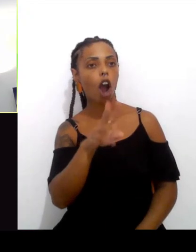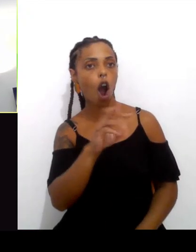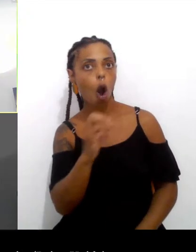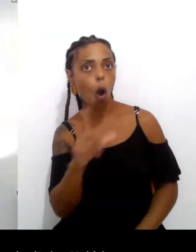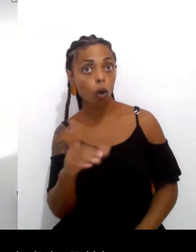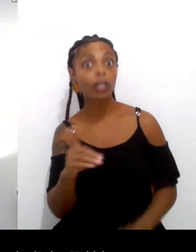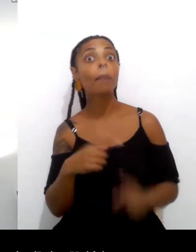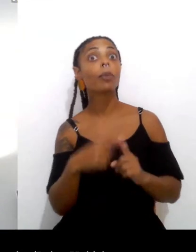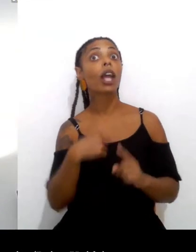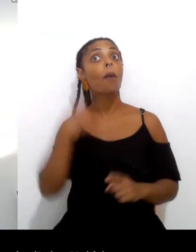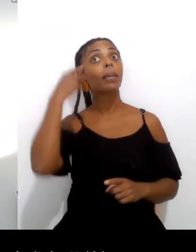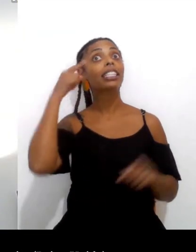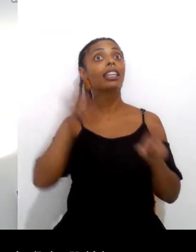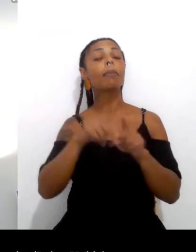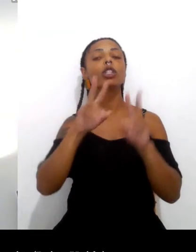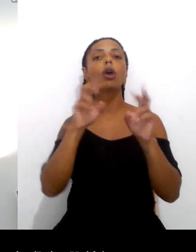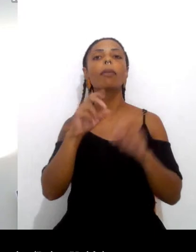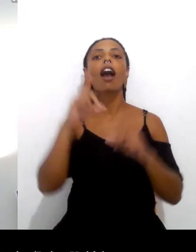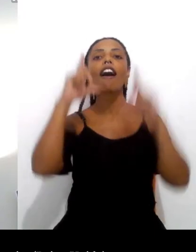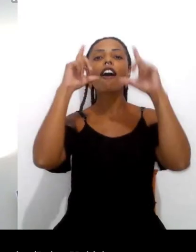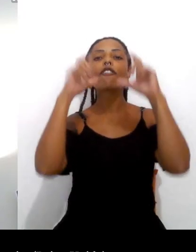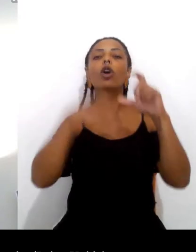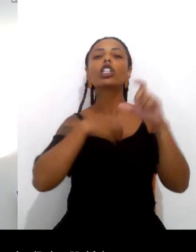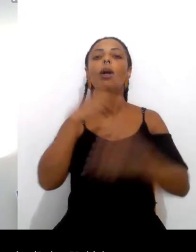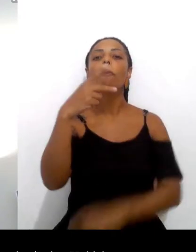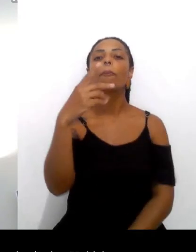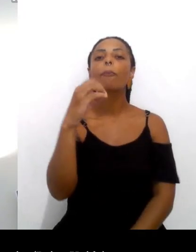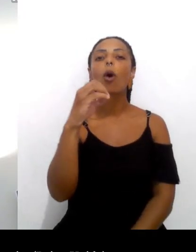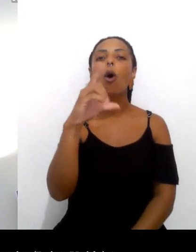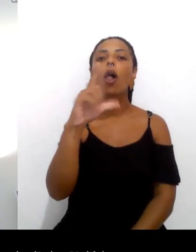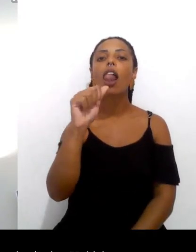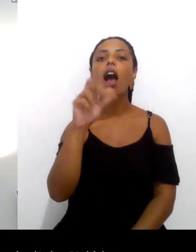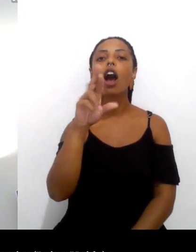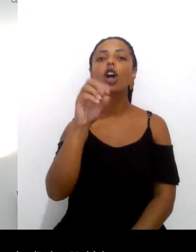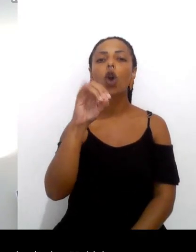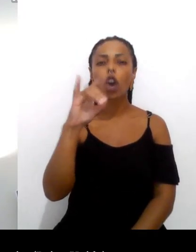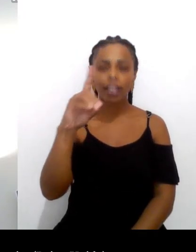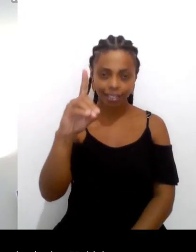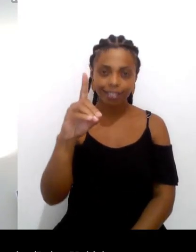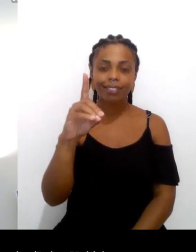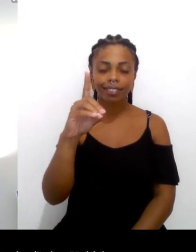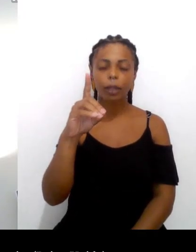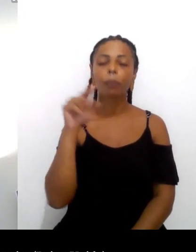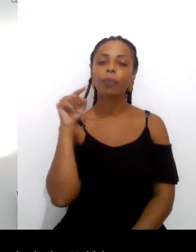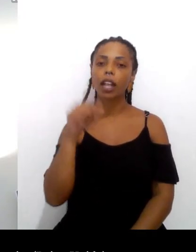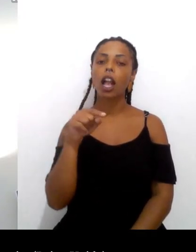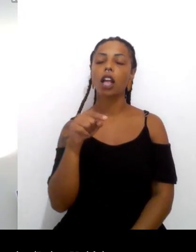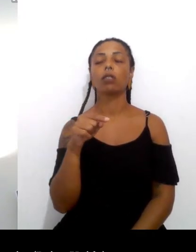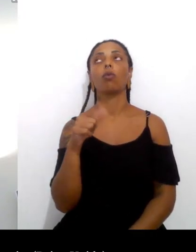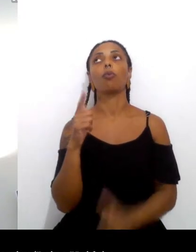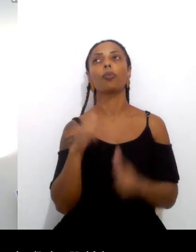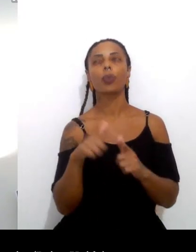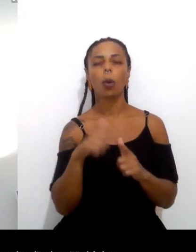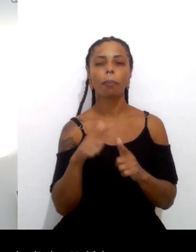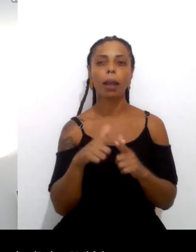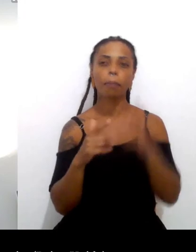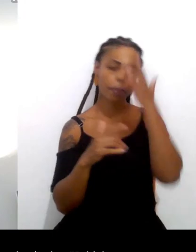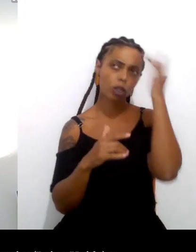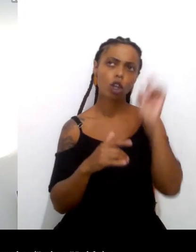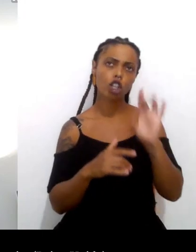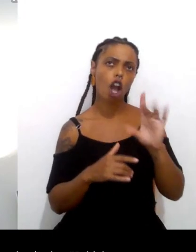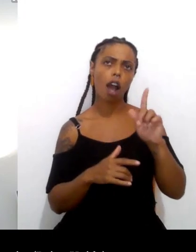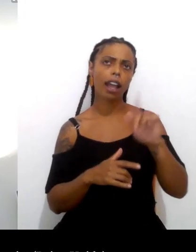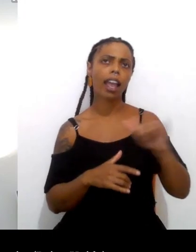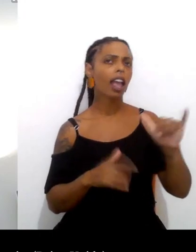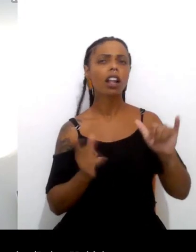Polaroid um grande problema para as pessoas não só para as pessoas gay mas para as pessoas